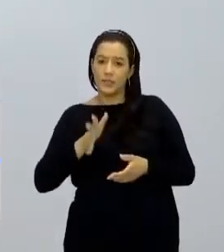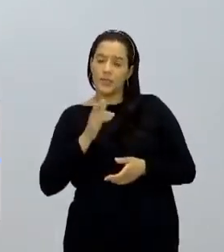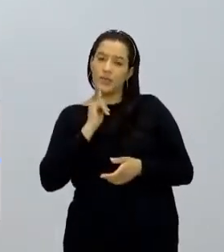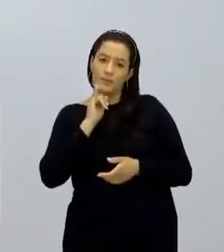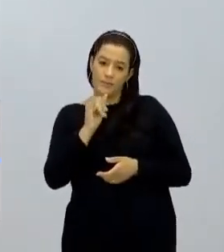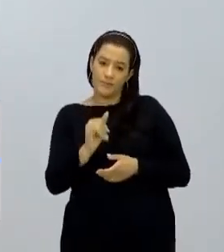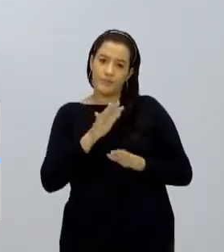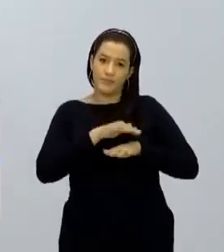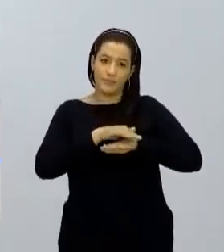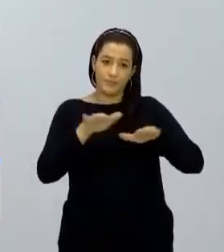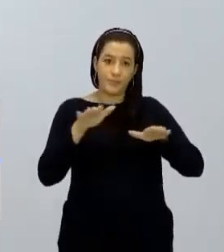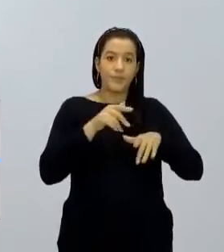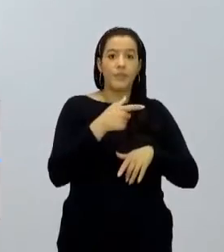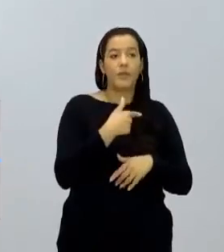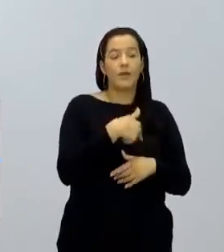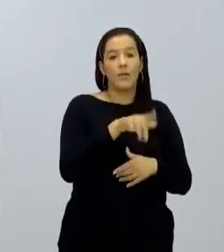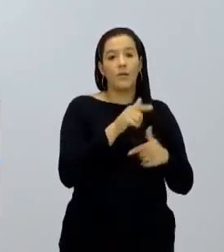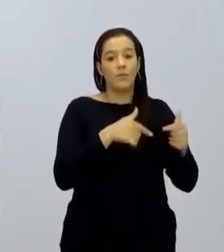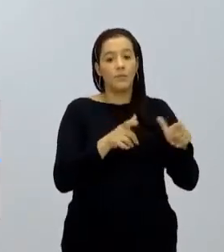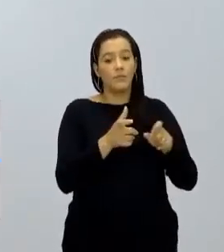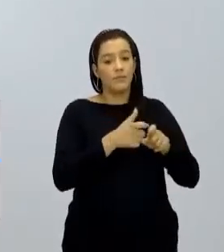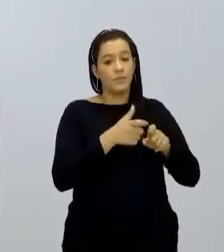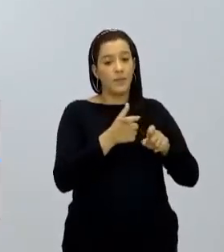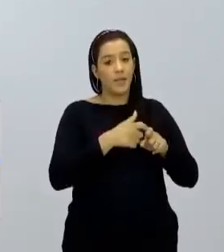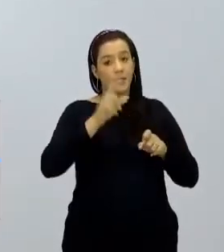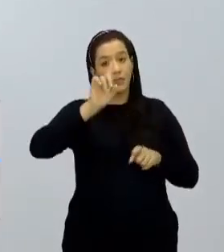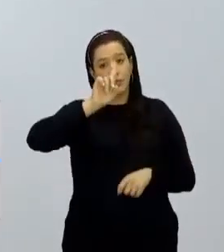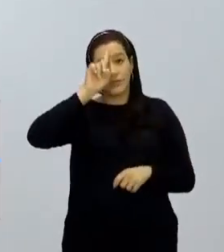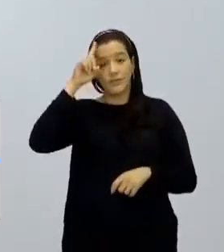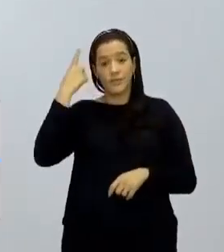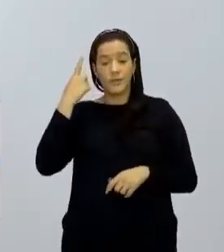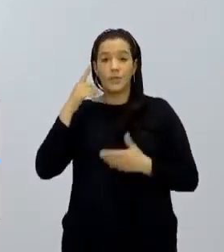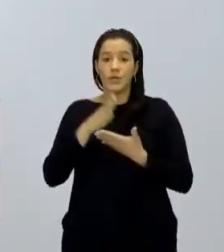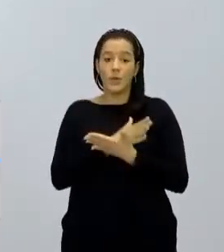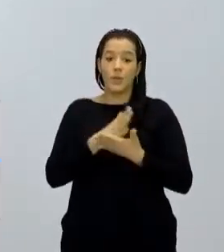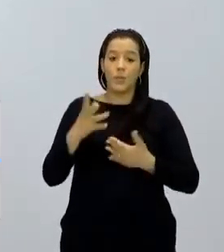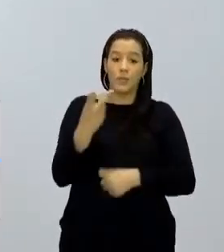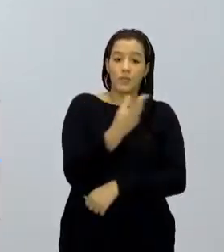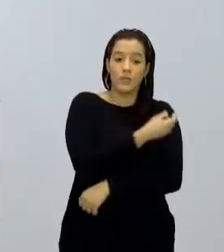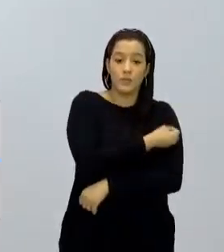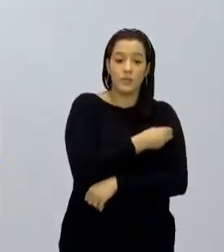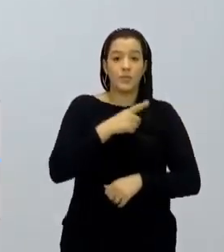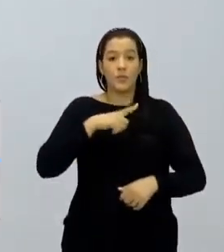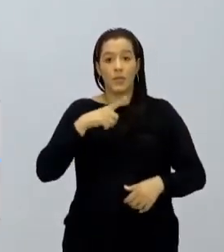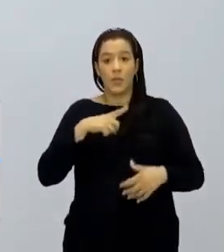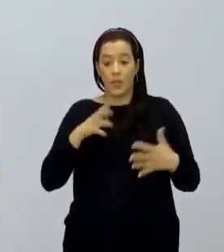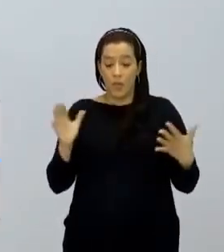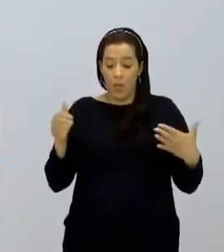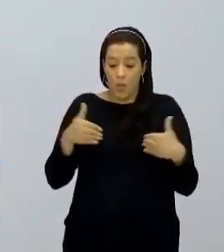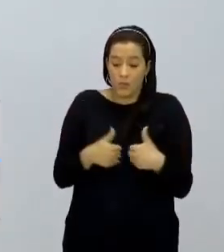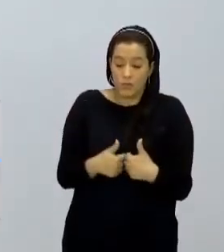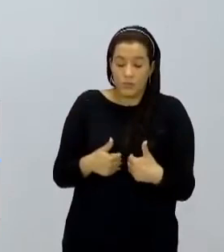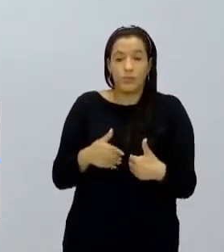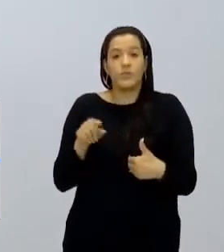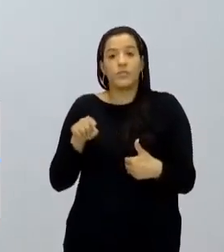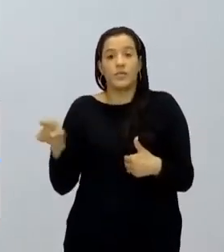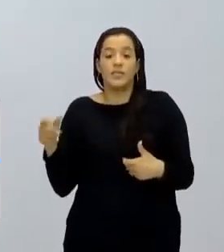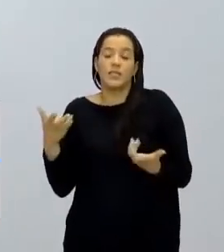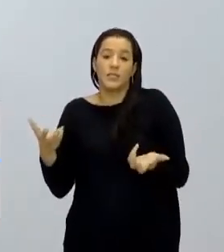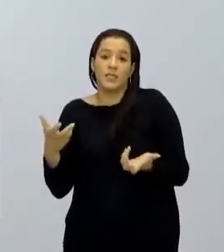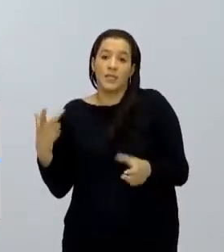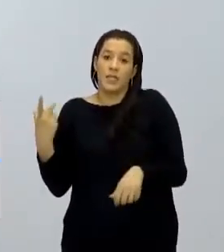vocês em outras aulas da história do médico que inventou que algumas vacinas causavam autismo porque ele queria vender uma determinada vacina para o